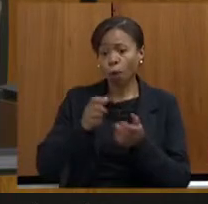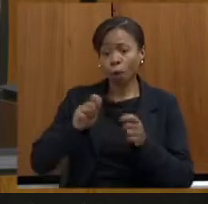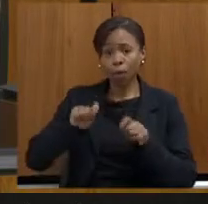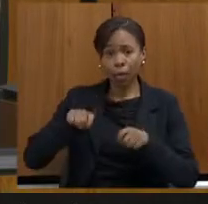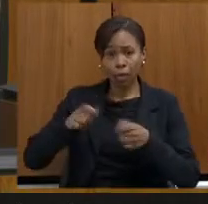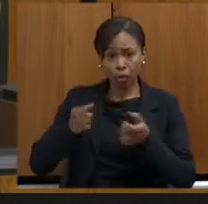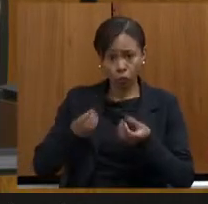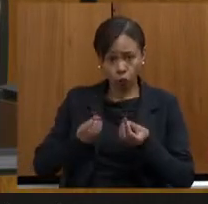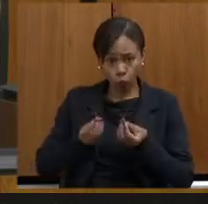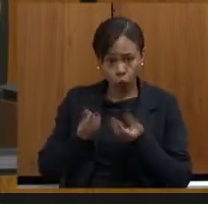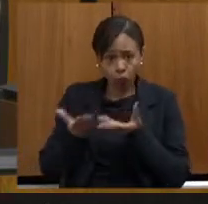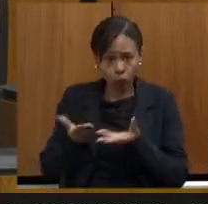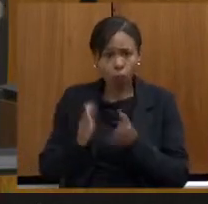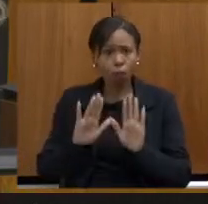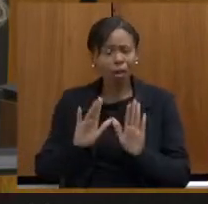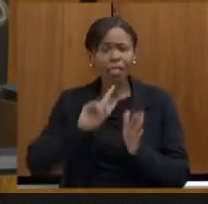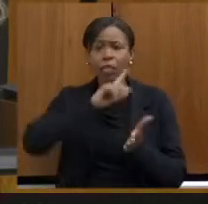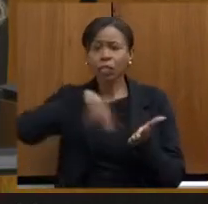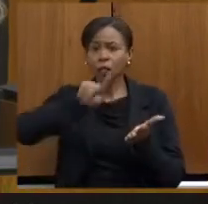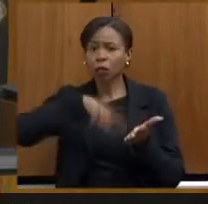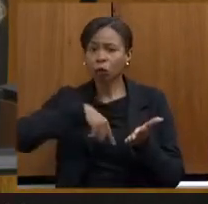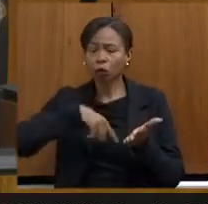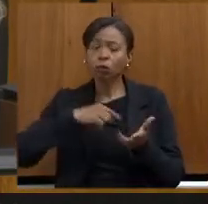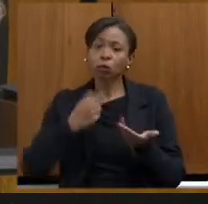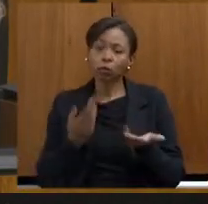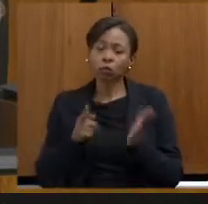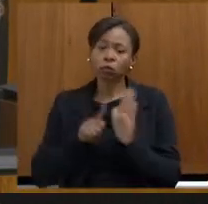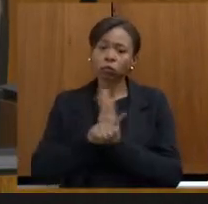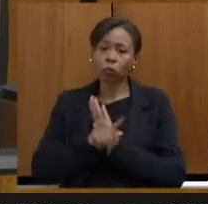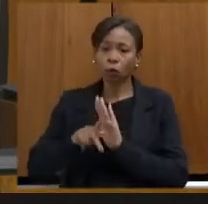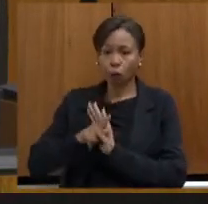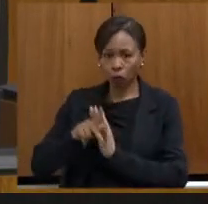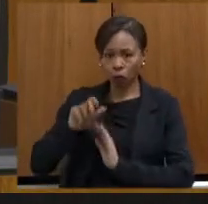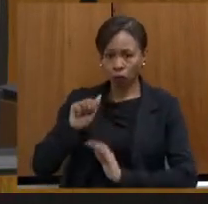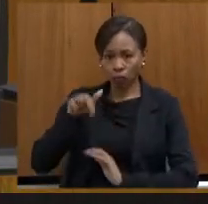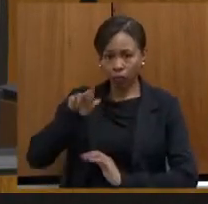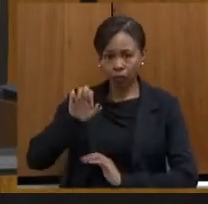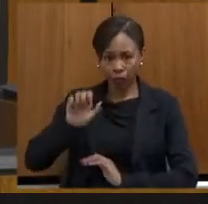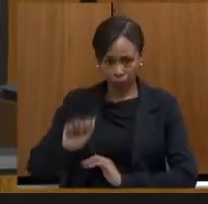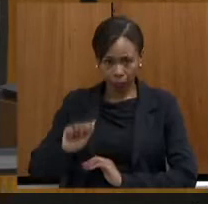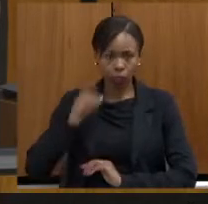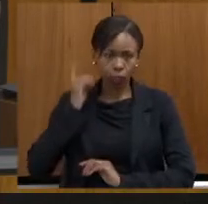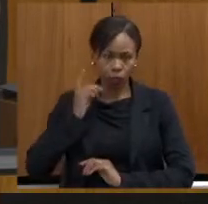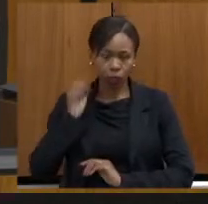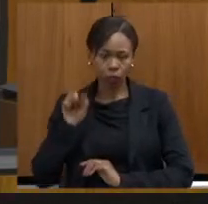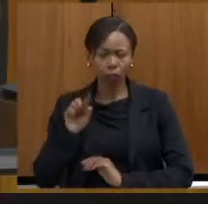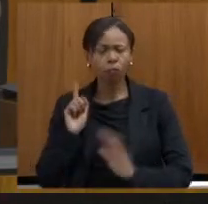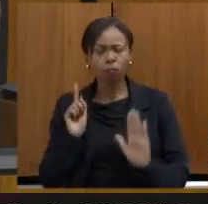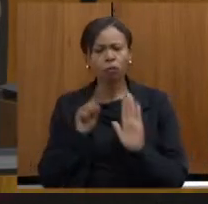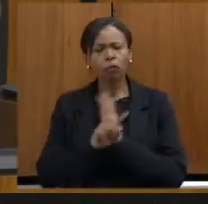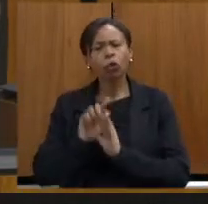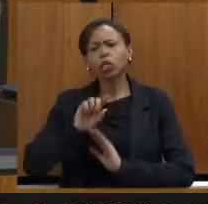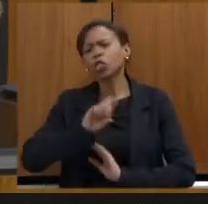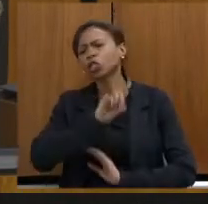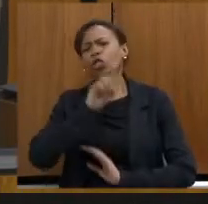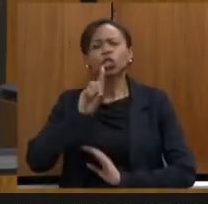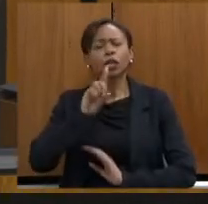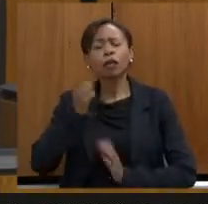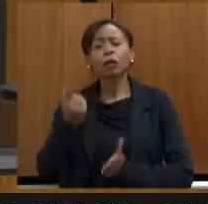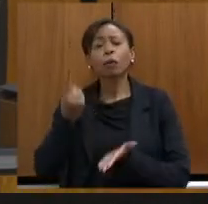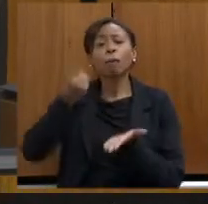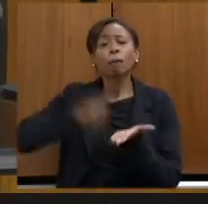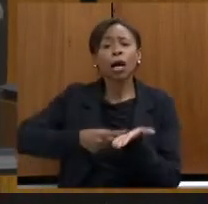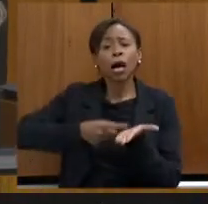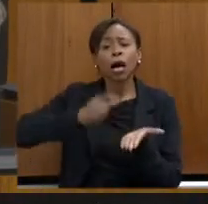desmarcada. Então, o nosso questionamento da deputada Andréia de Jesus, é quando será remarcada, considerando aí